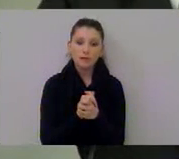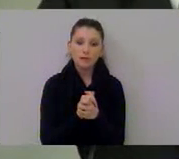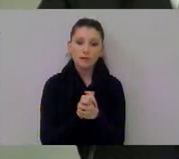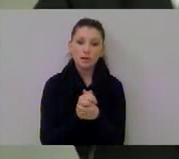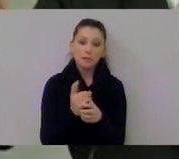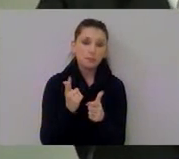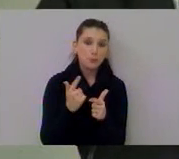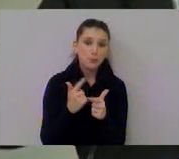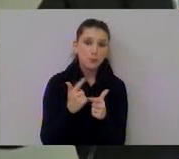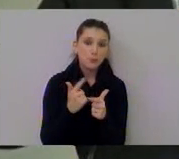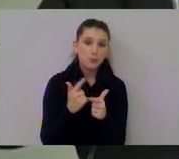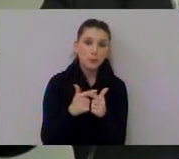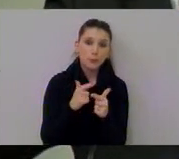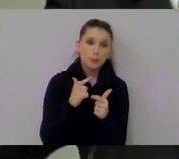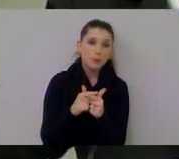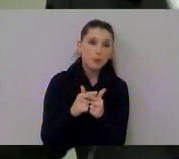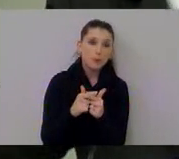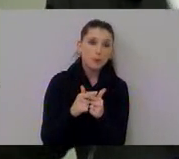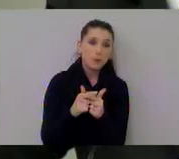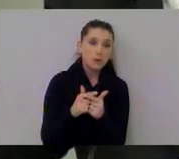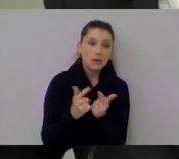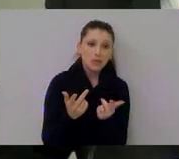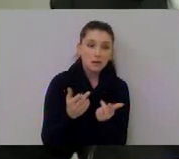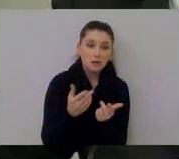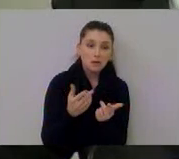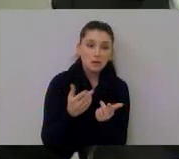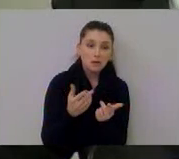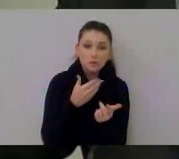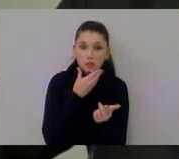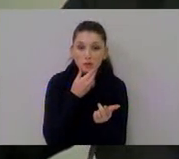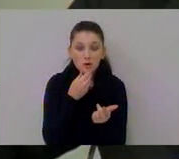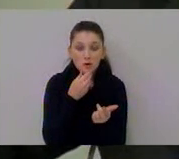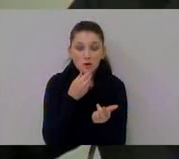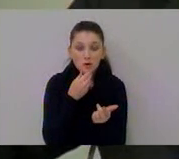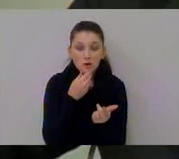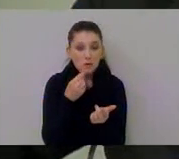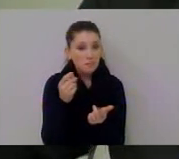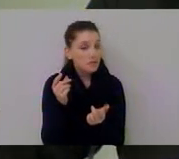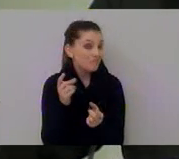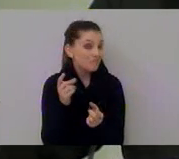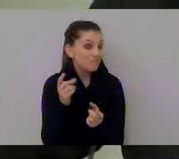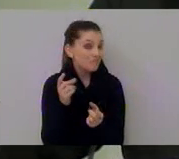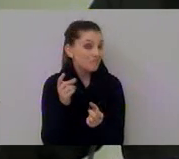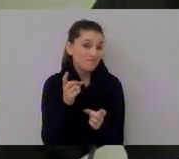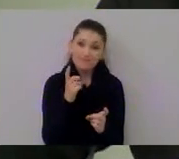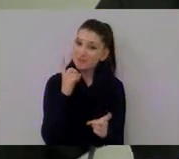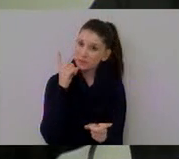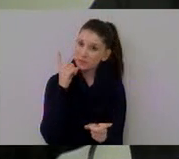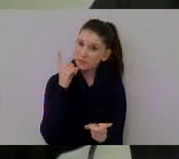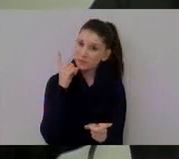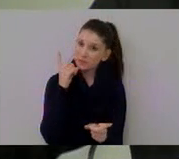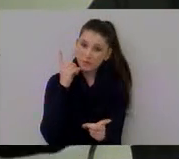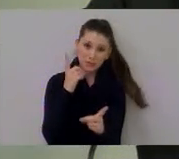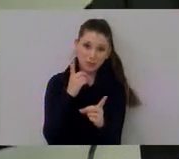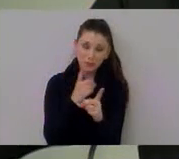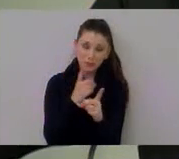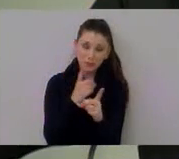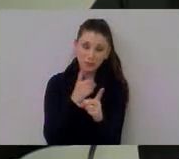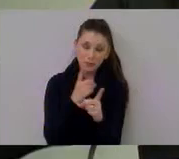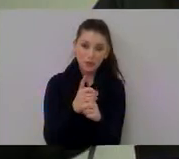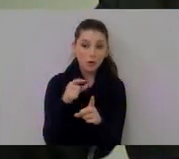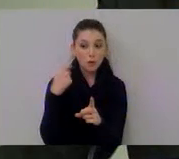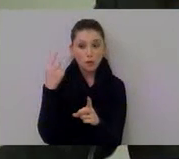não acharam dentro nas dependências do hospital